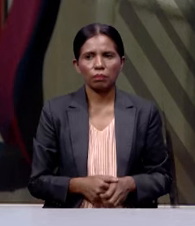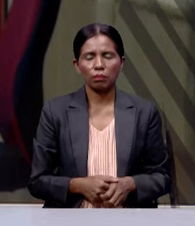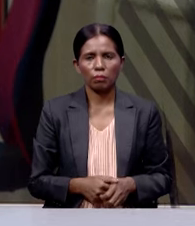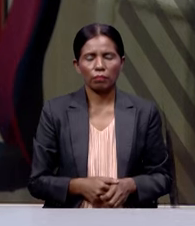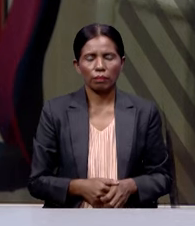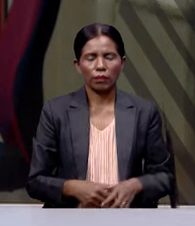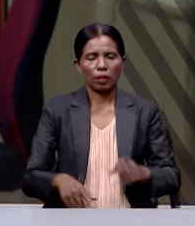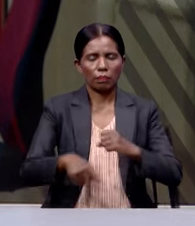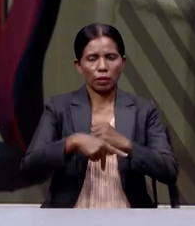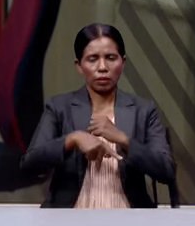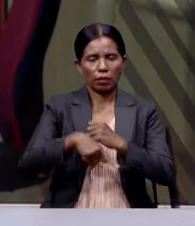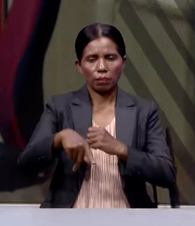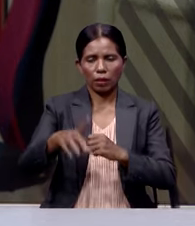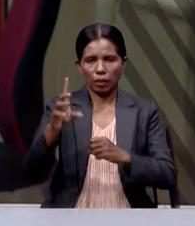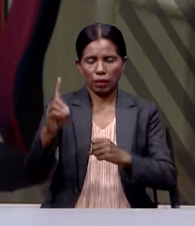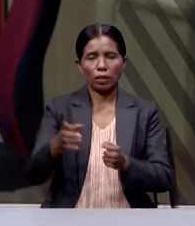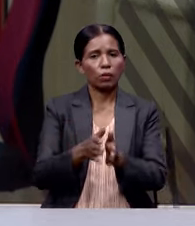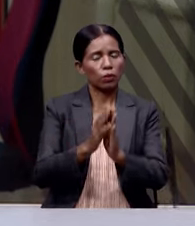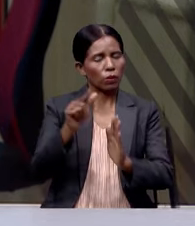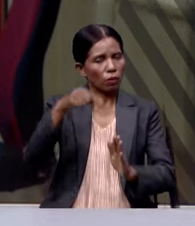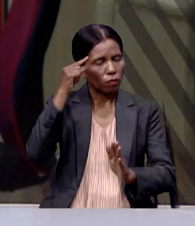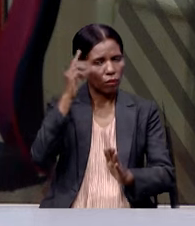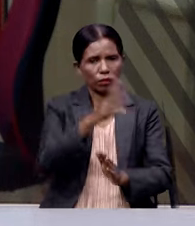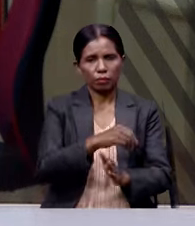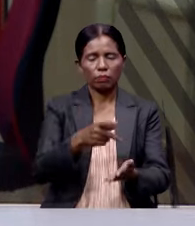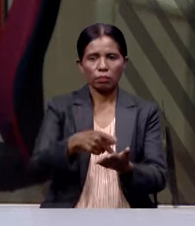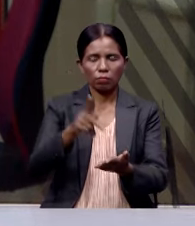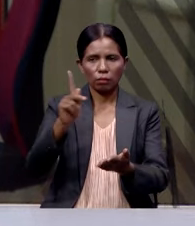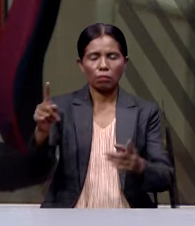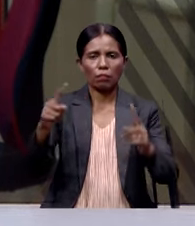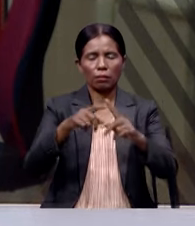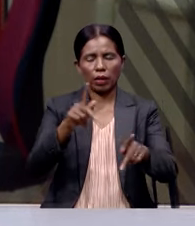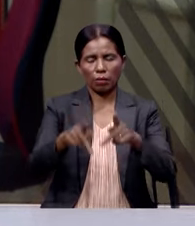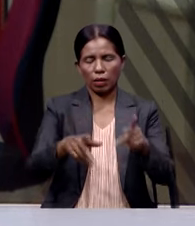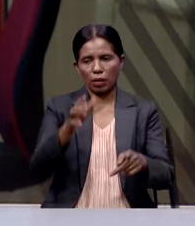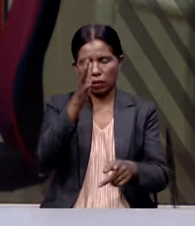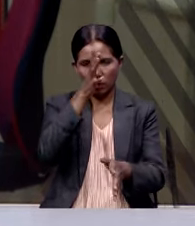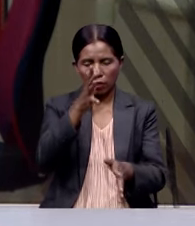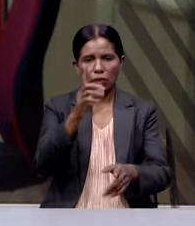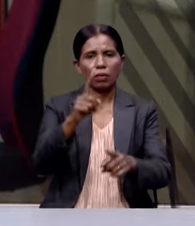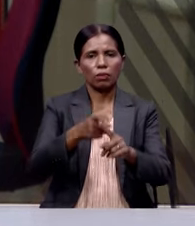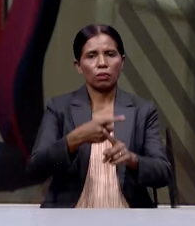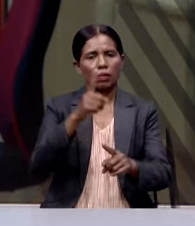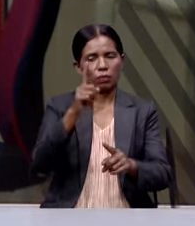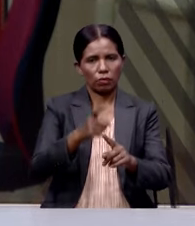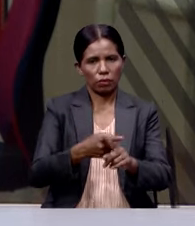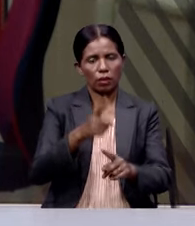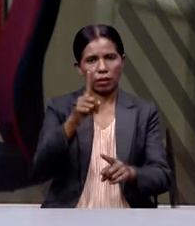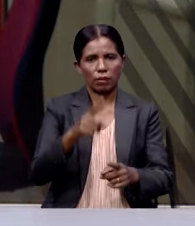Bancada Partido Democrático husu governo atuhal pagamento ba idoso sira kada fulang.